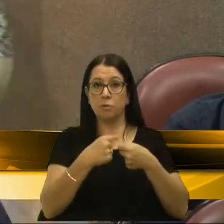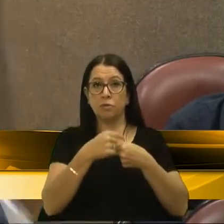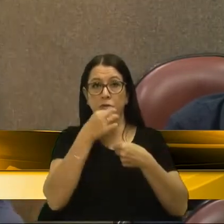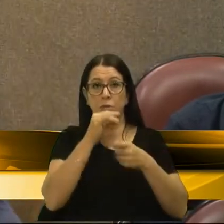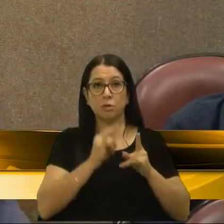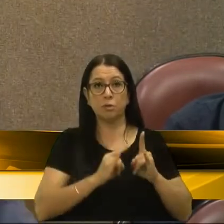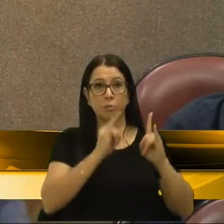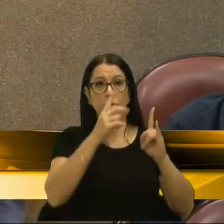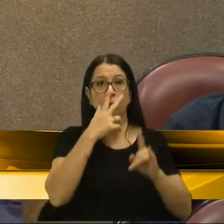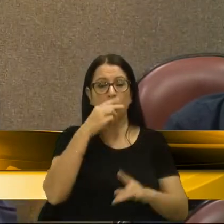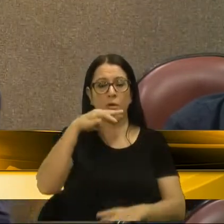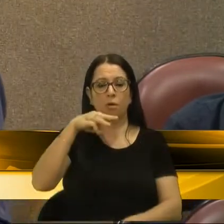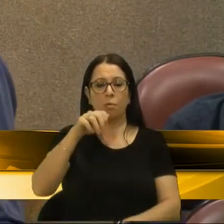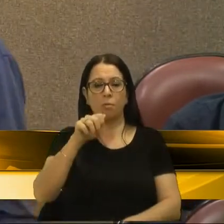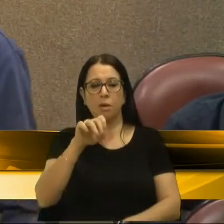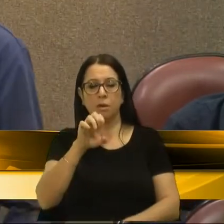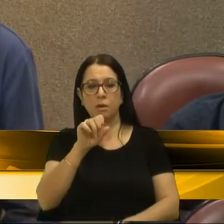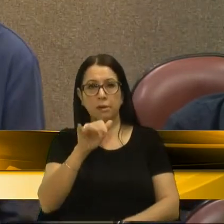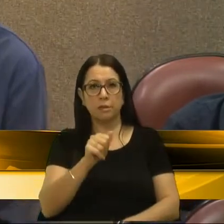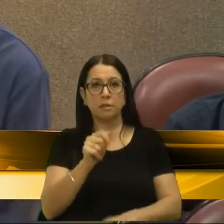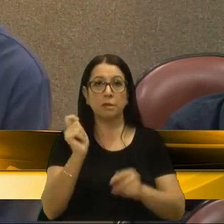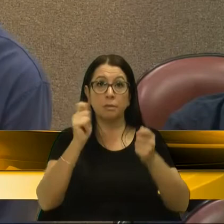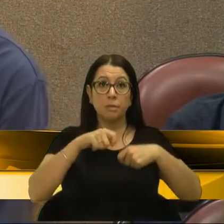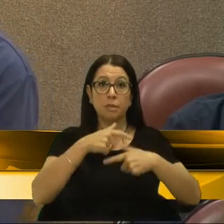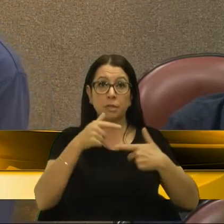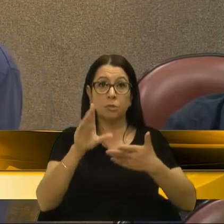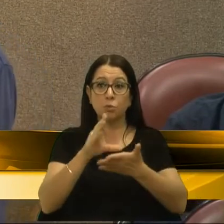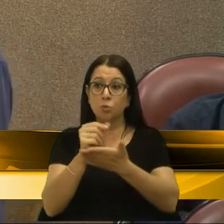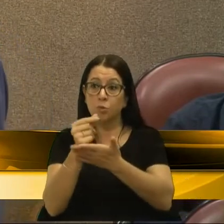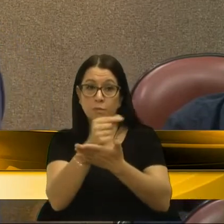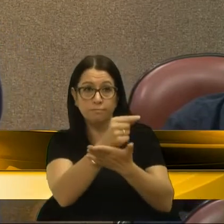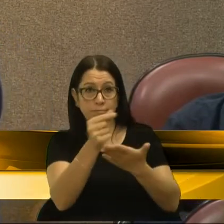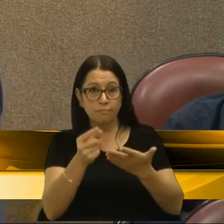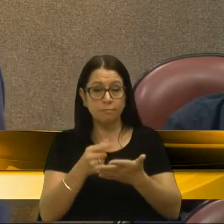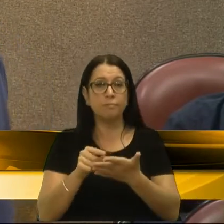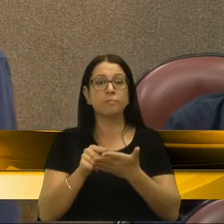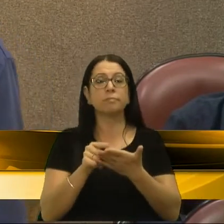prédio com a Maesa ou mesmo a capacidade de buscar financiamentos,